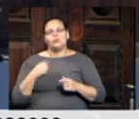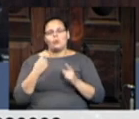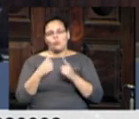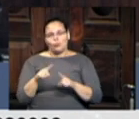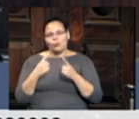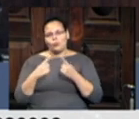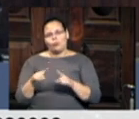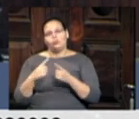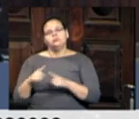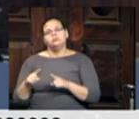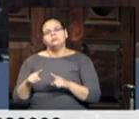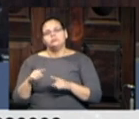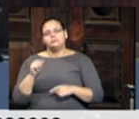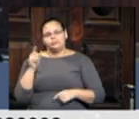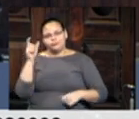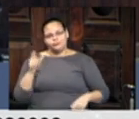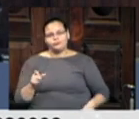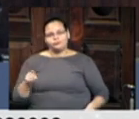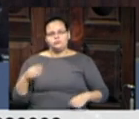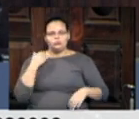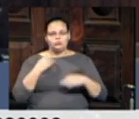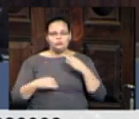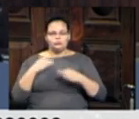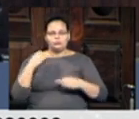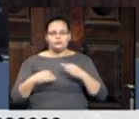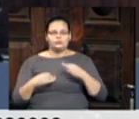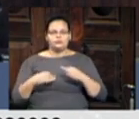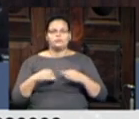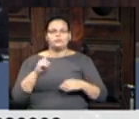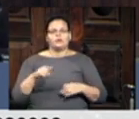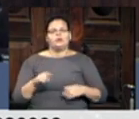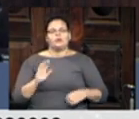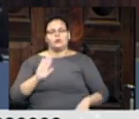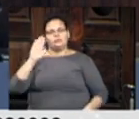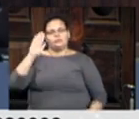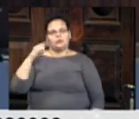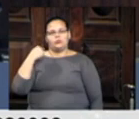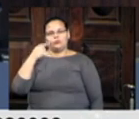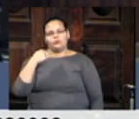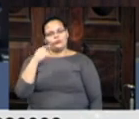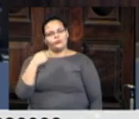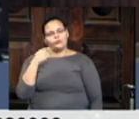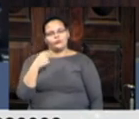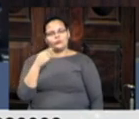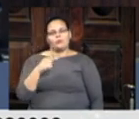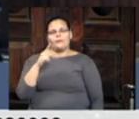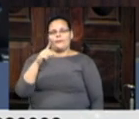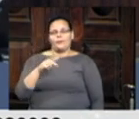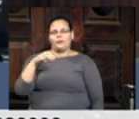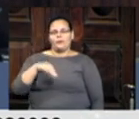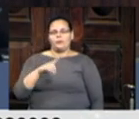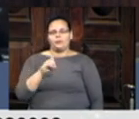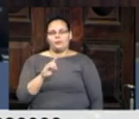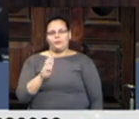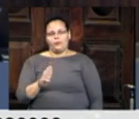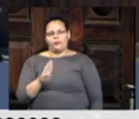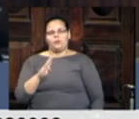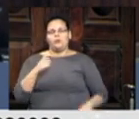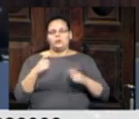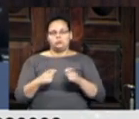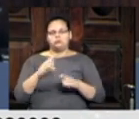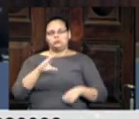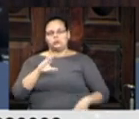contra ele pelo candidato, advogado da candidatura do PMDB em Cabo Frio,